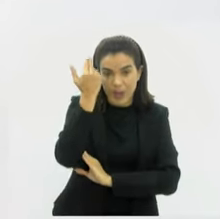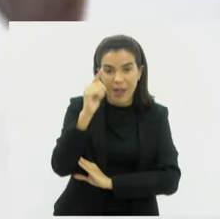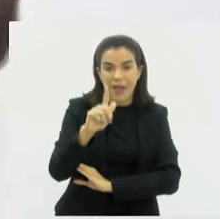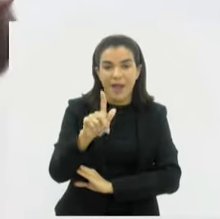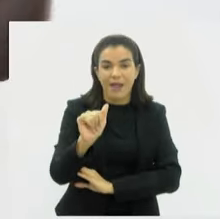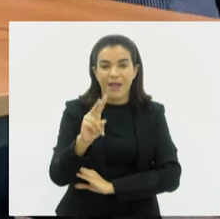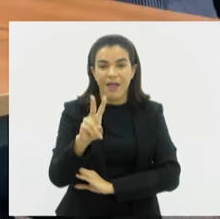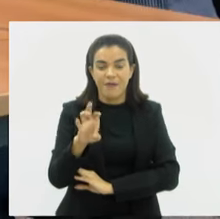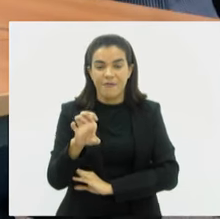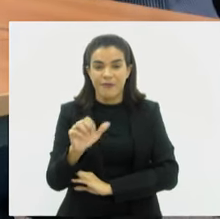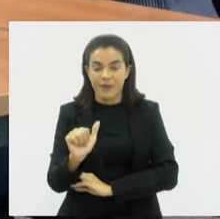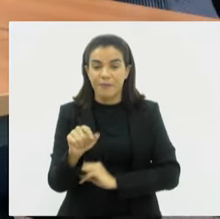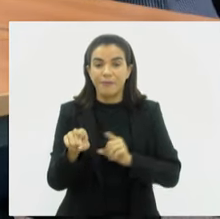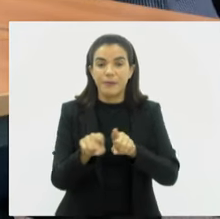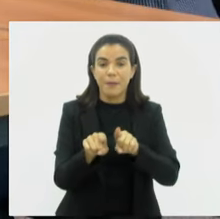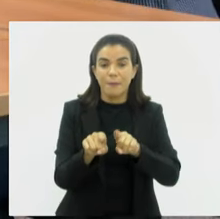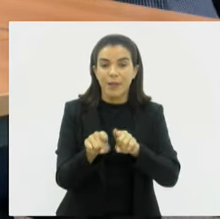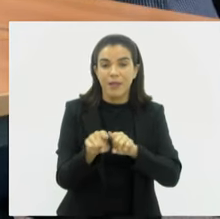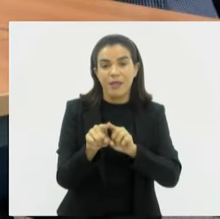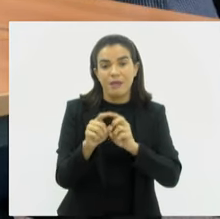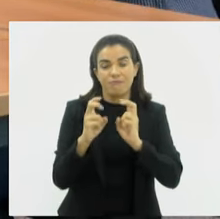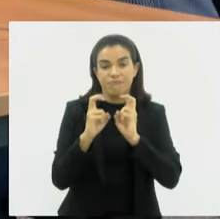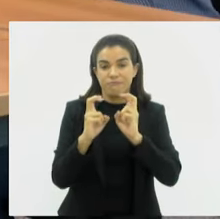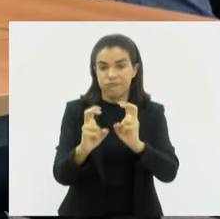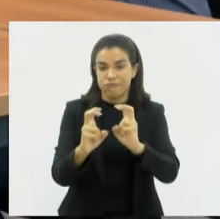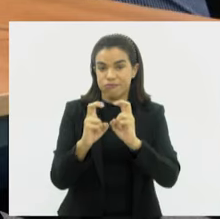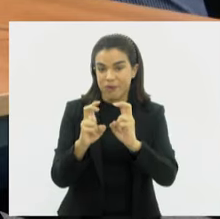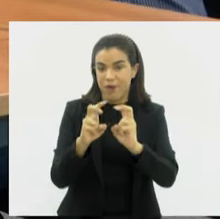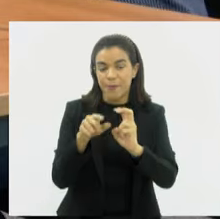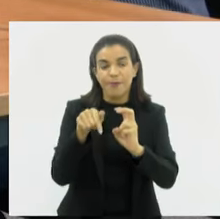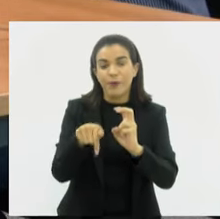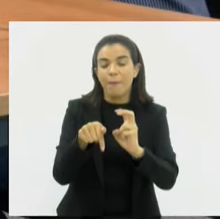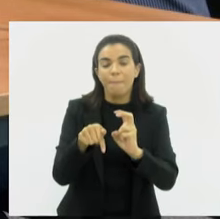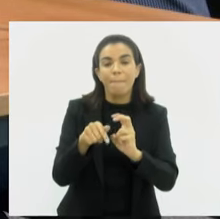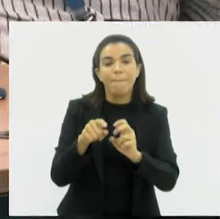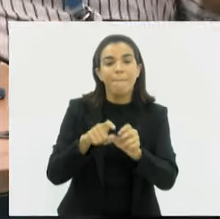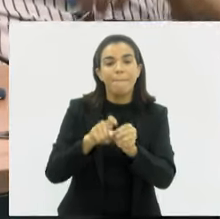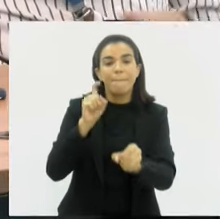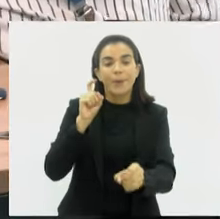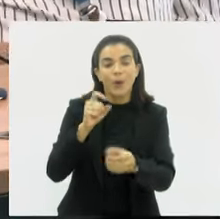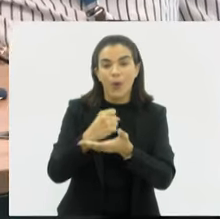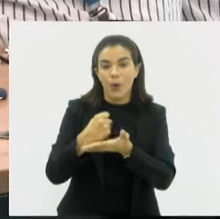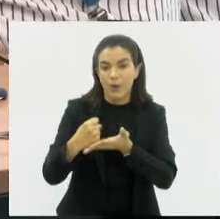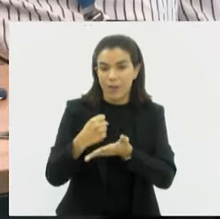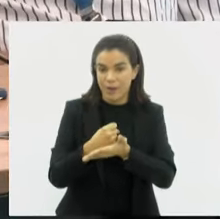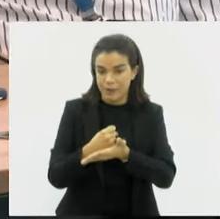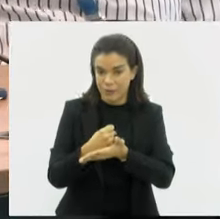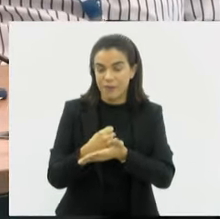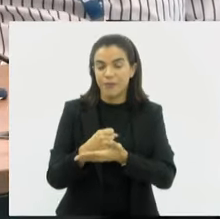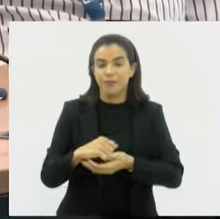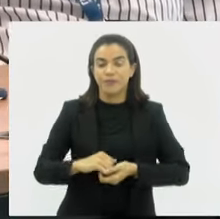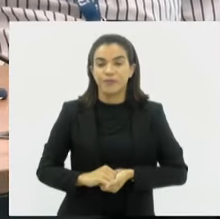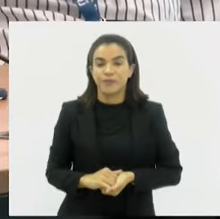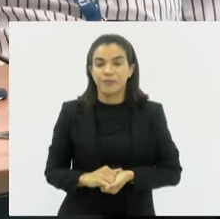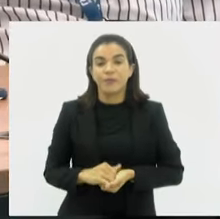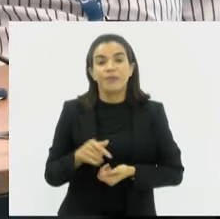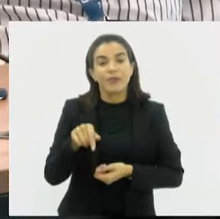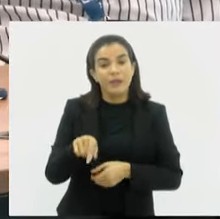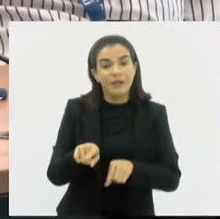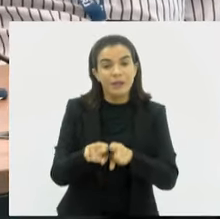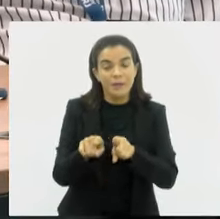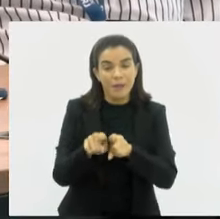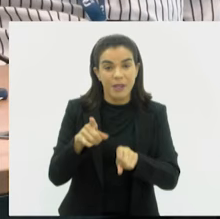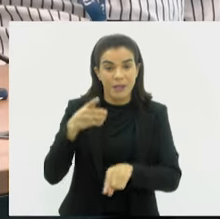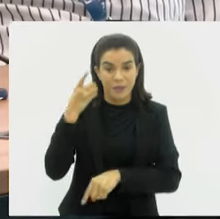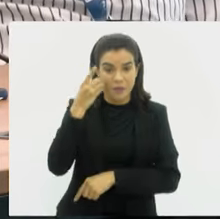da Supervia, que em alguns meses deixará de ser controlada pela Gumi Brasil, atual operadora do contrato. Segundo Luiz